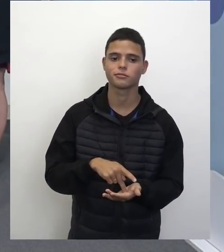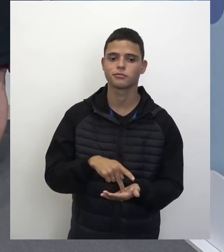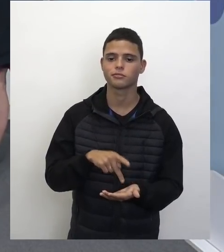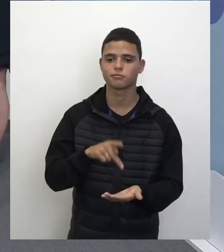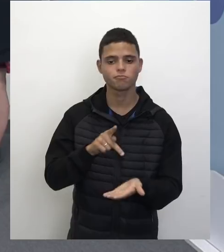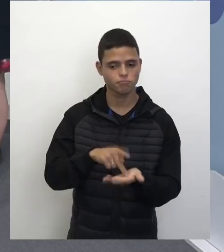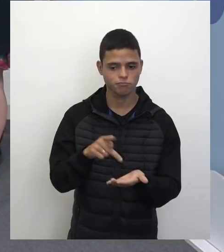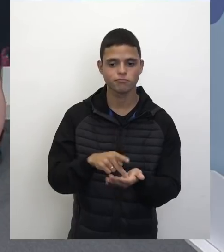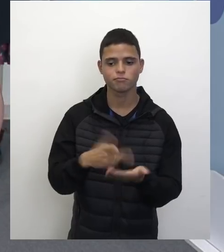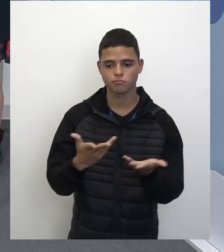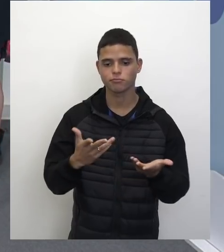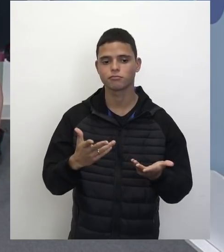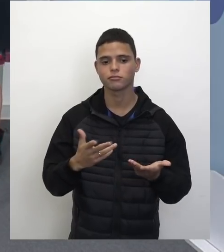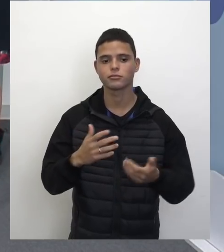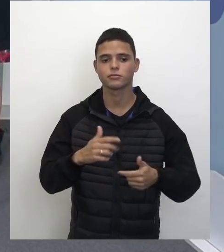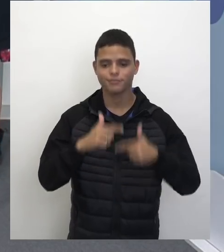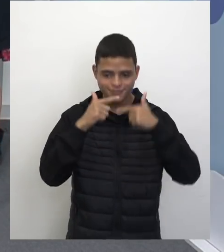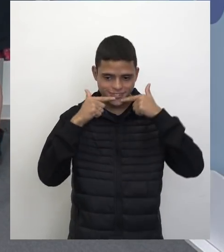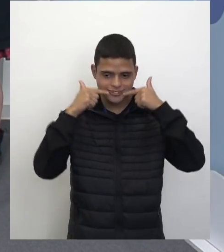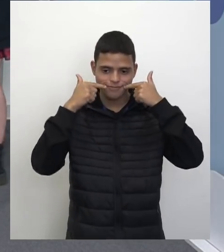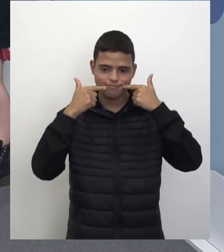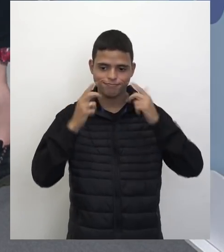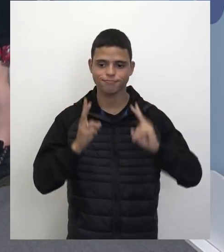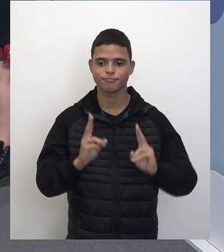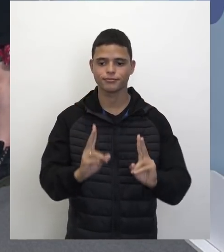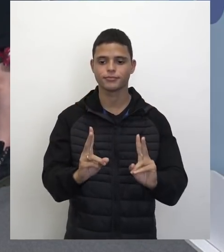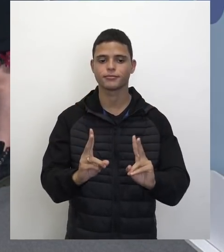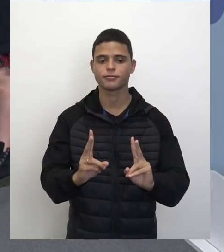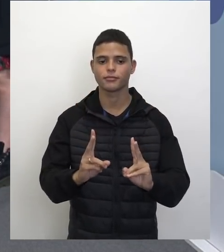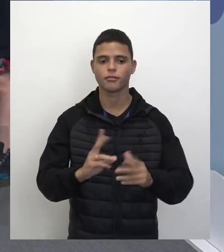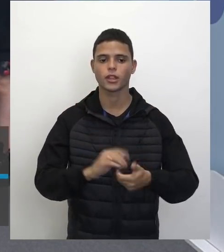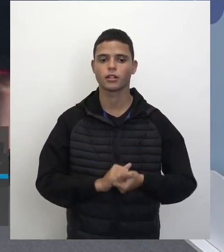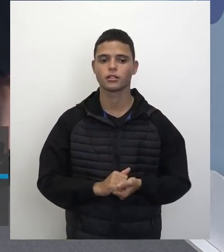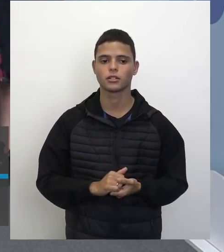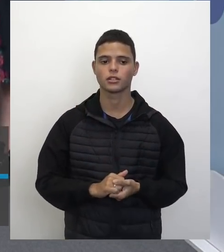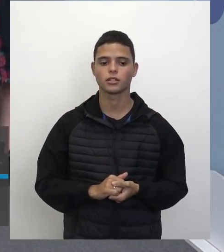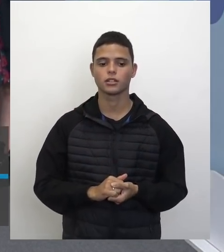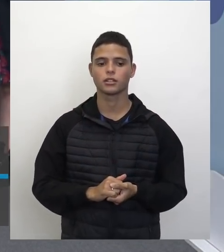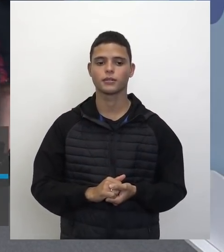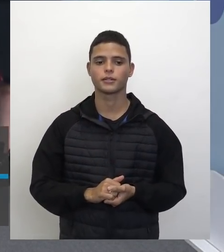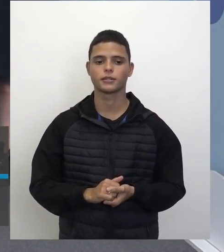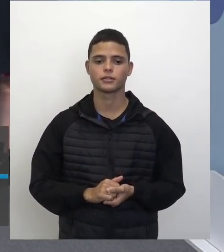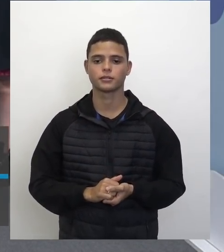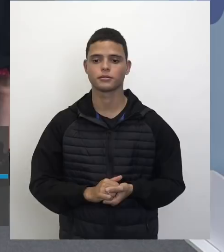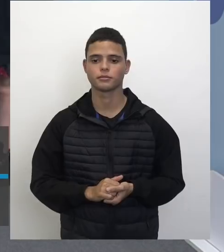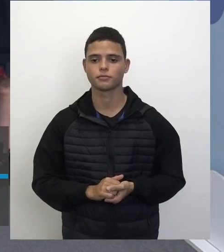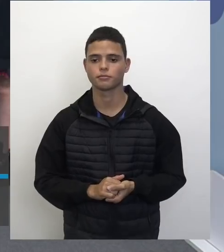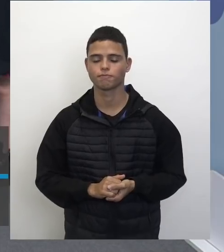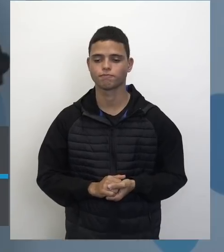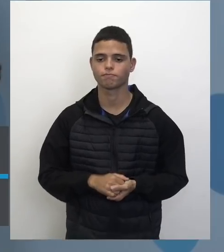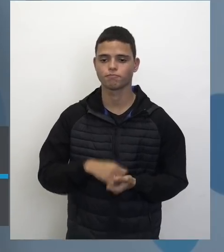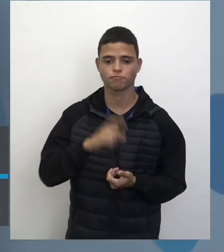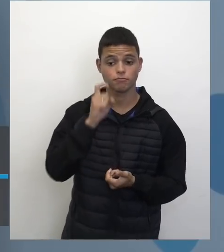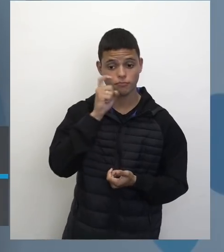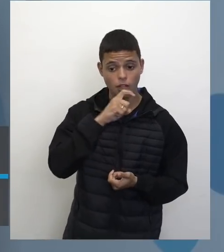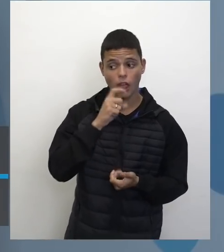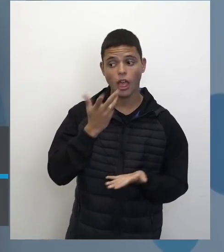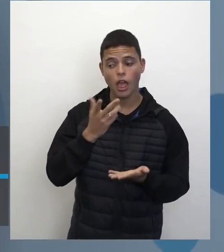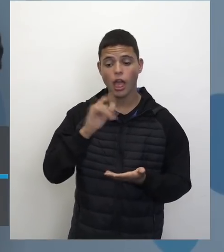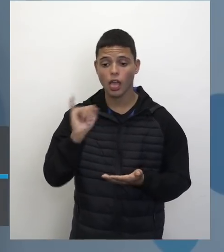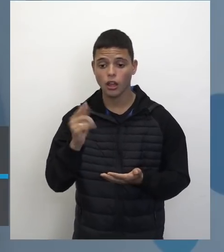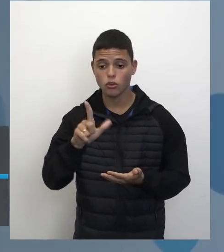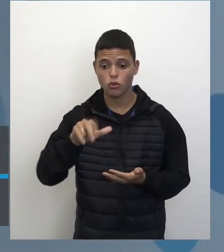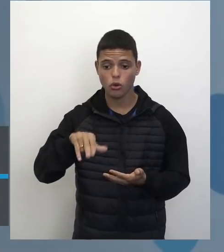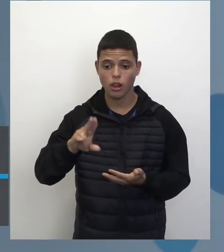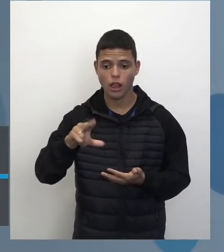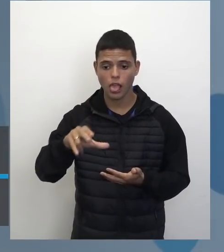pior é que ela é sempre bem-humorada. Não, é só quando eu tô lendo lá, que eu não tô enxergando nada ali, ó, daí eu... Mentira, a Juliana é aquela pessoa que você tá acordando de manhã, ela